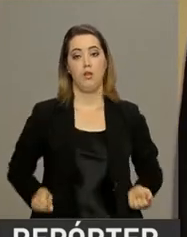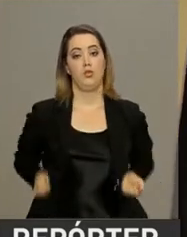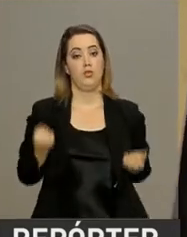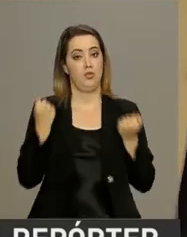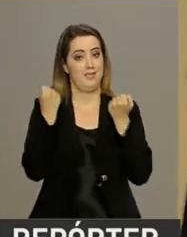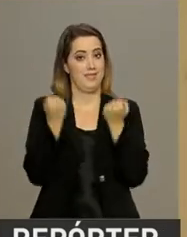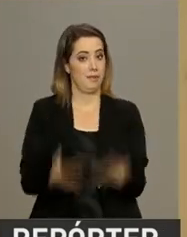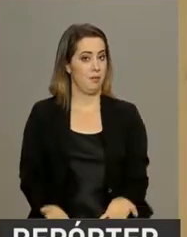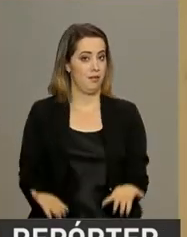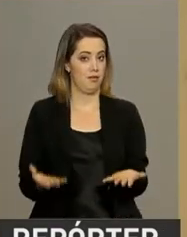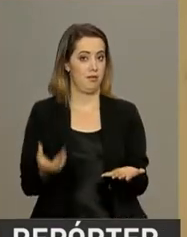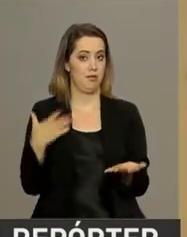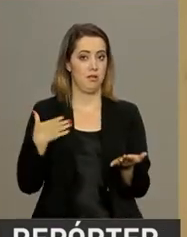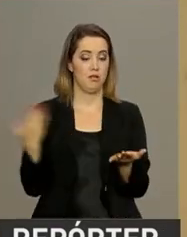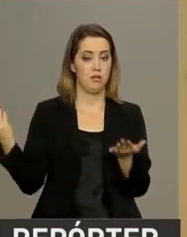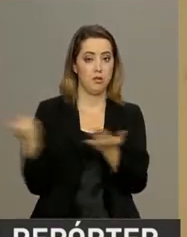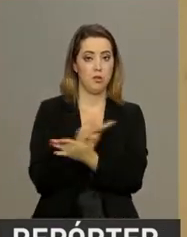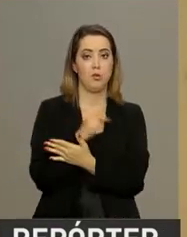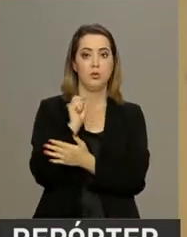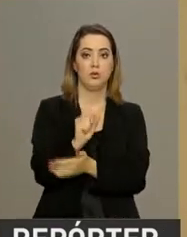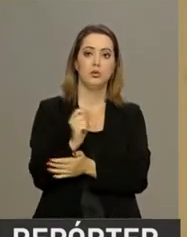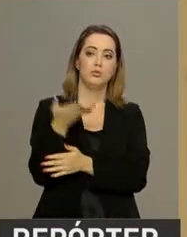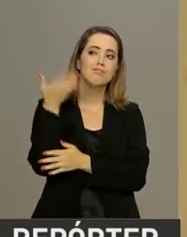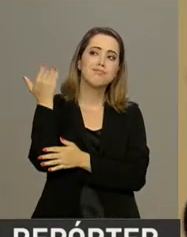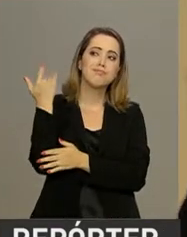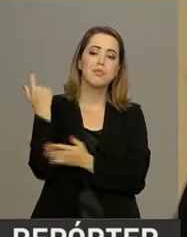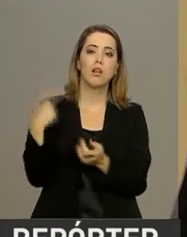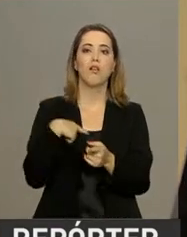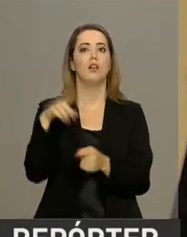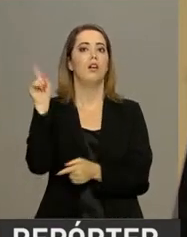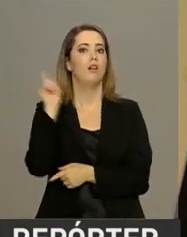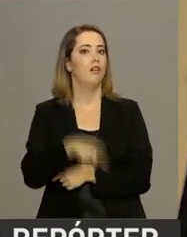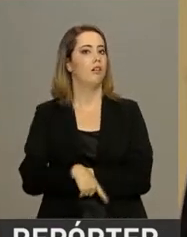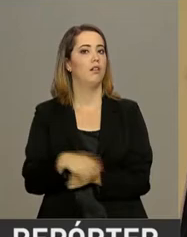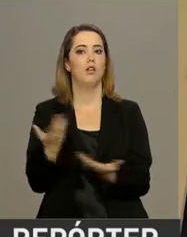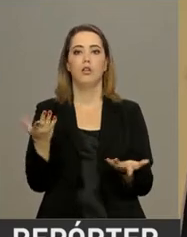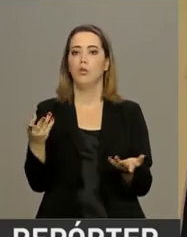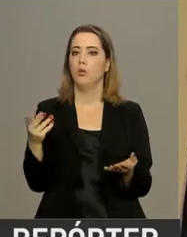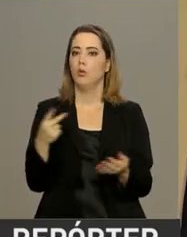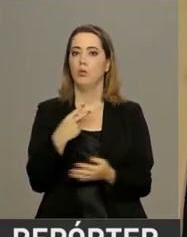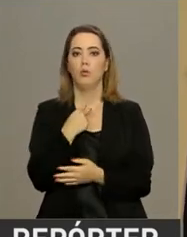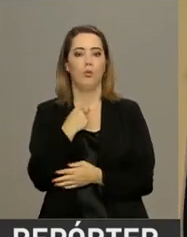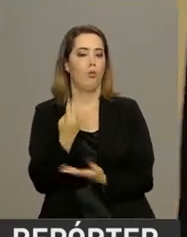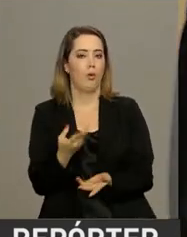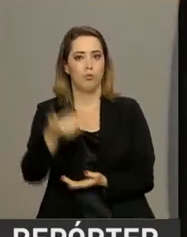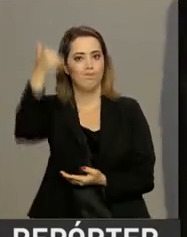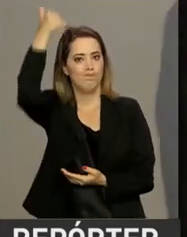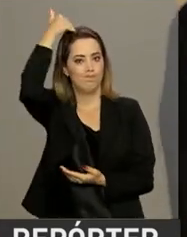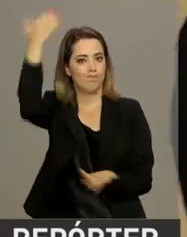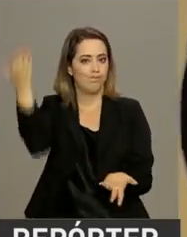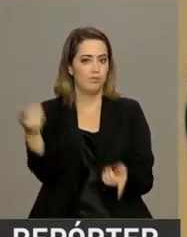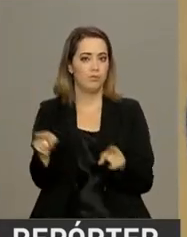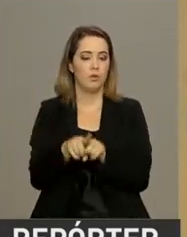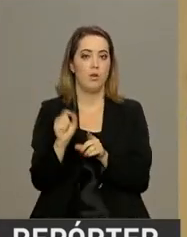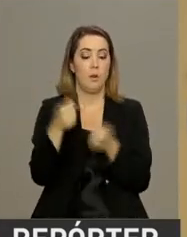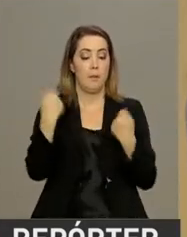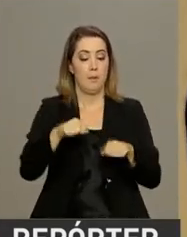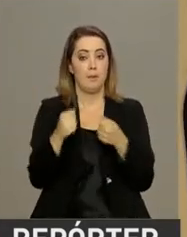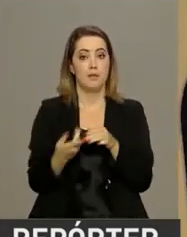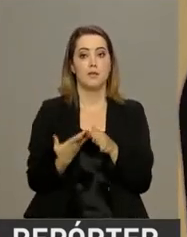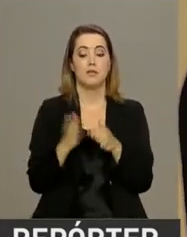despesas que se consolidou nos últimos anos é insustentável. Daí a necessidade de estabelecer um limite